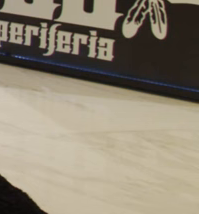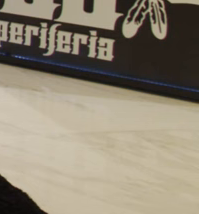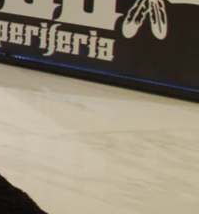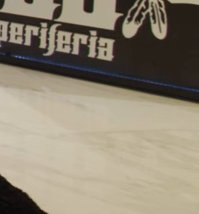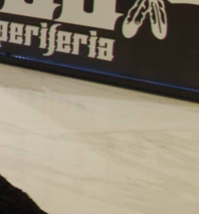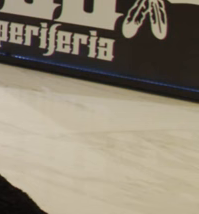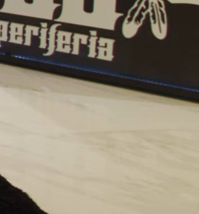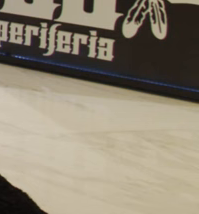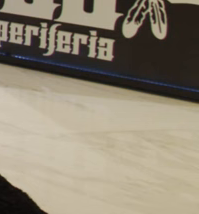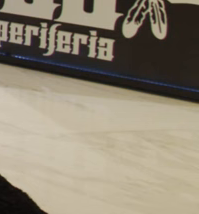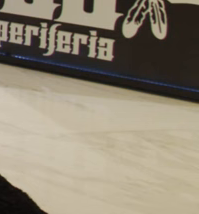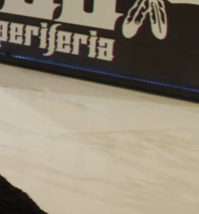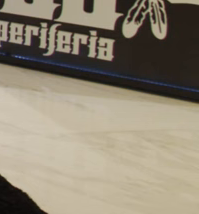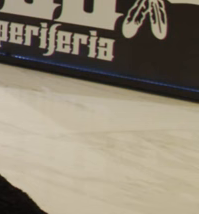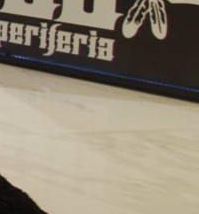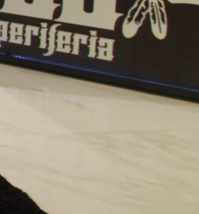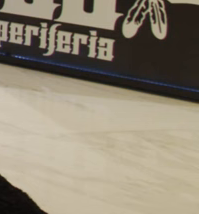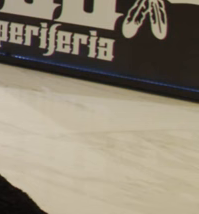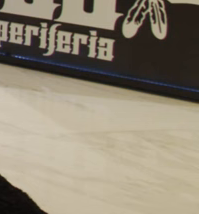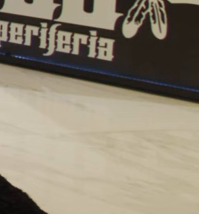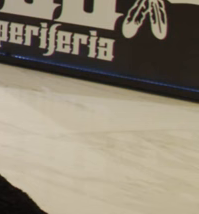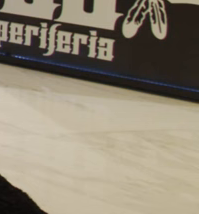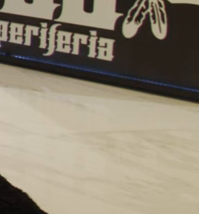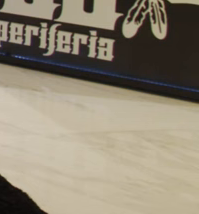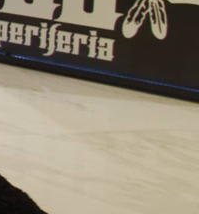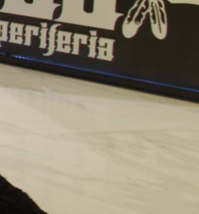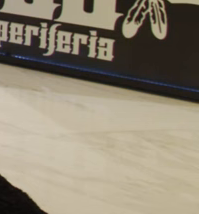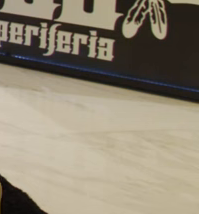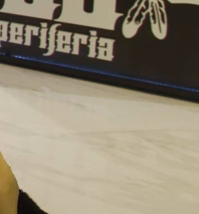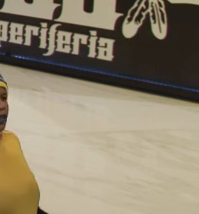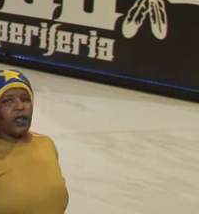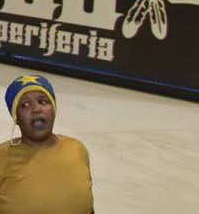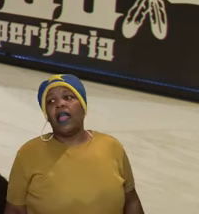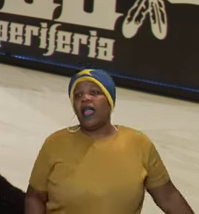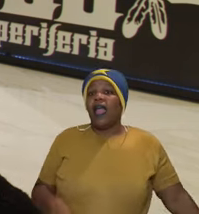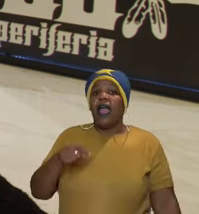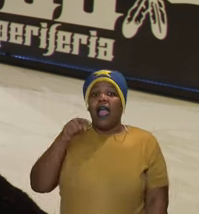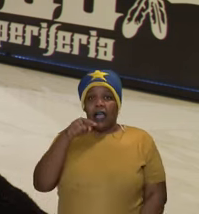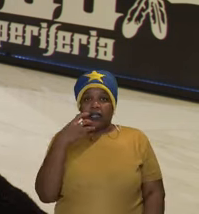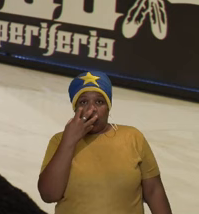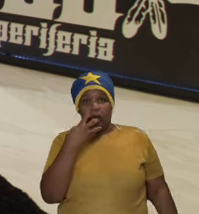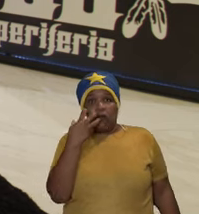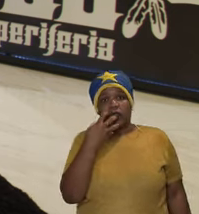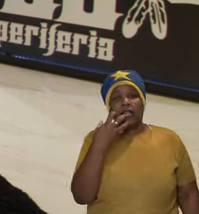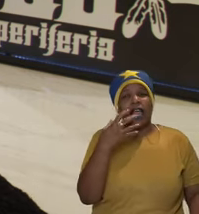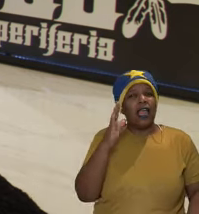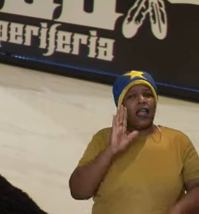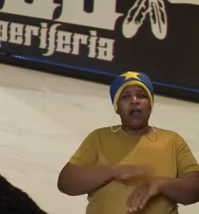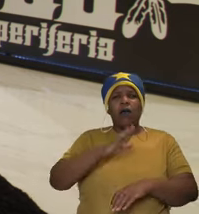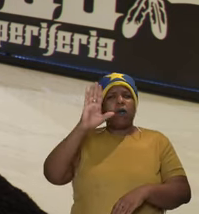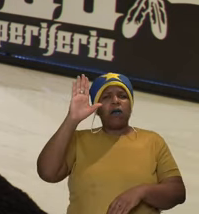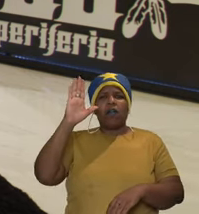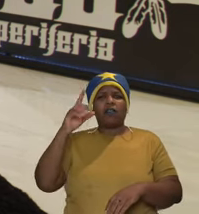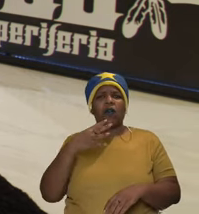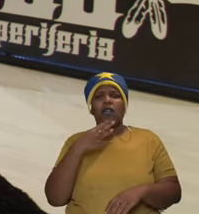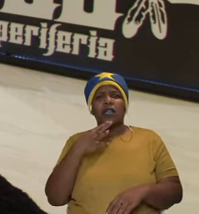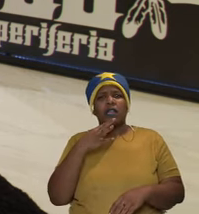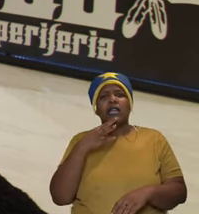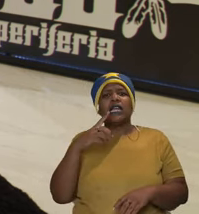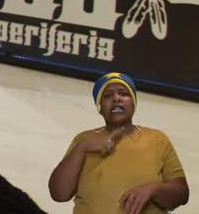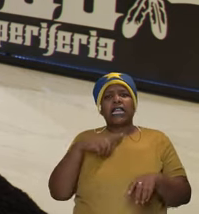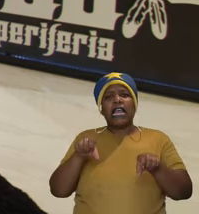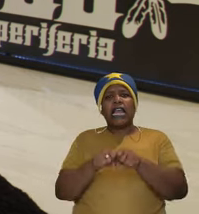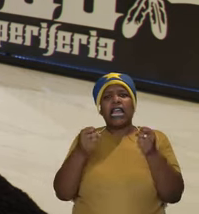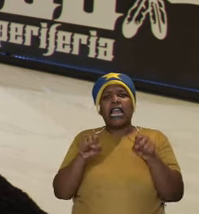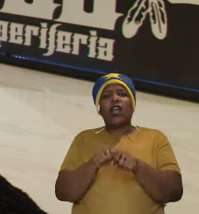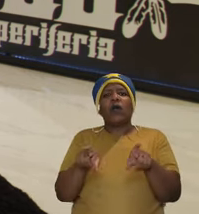com certeza. É a música que levou o Tribo pra maioria das pessoas, que quebrou aquela barreira do rap, né, mano? E levou